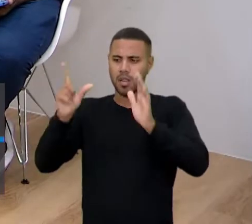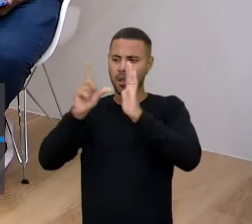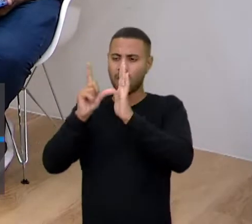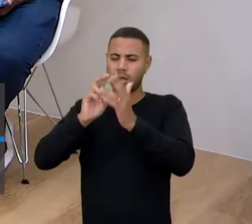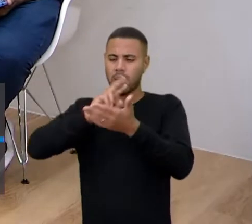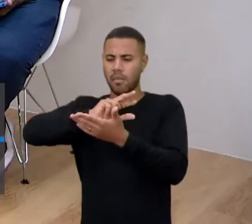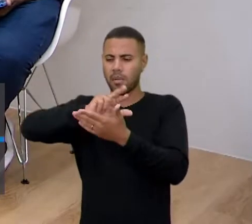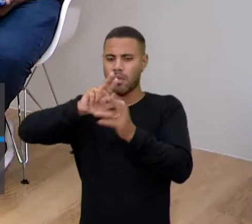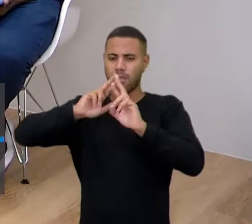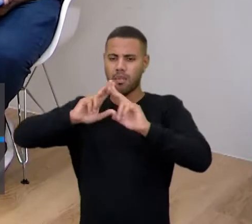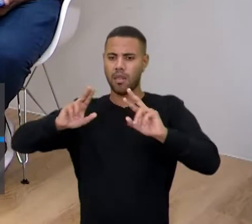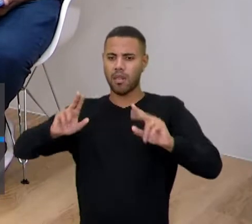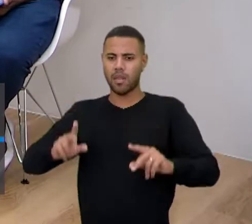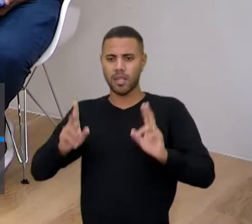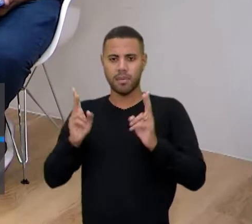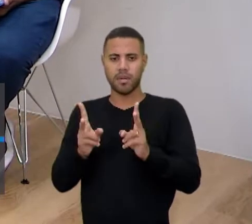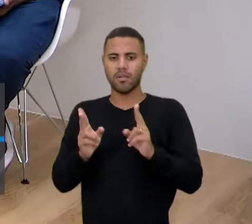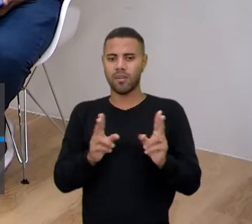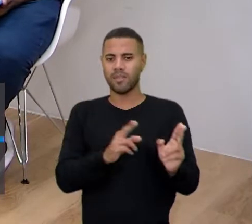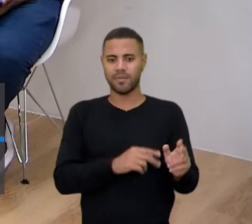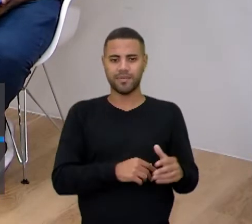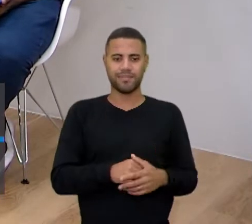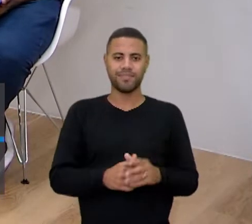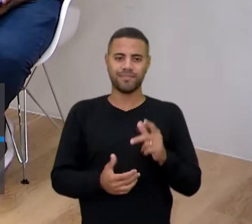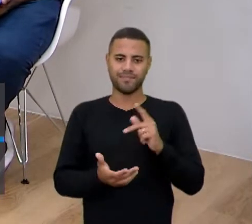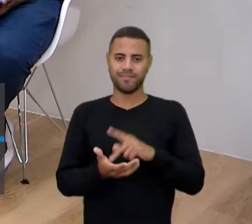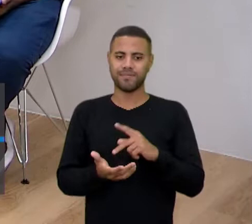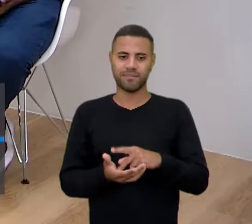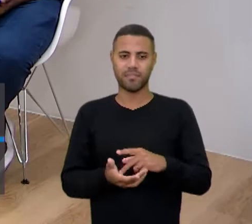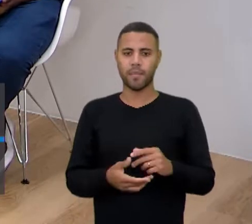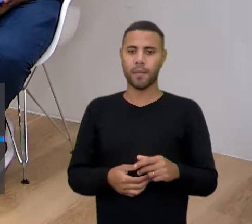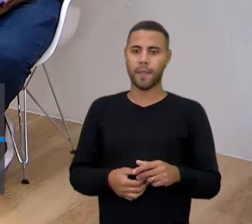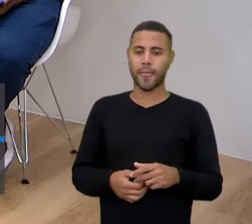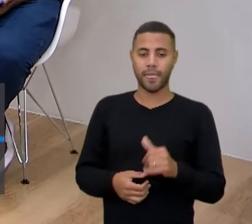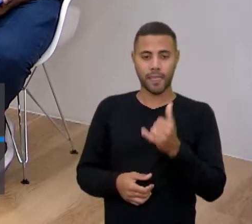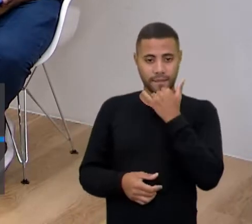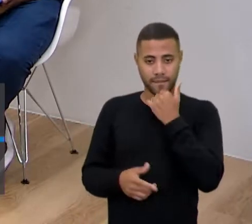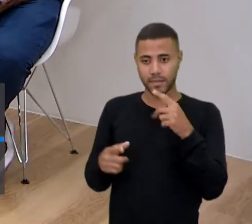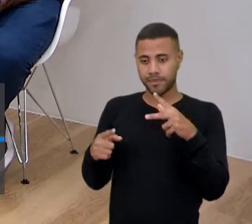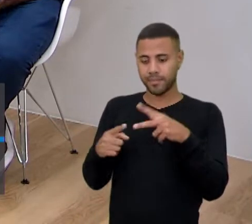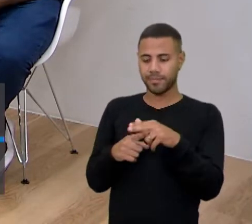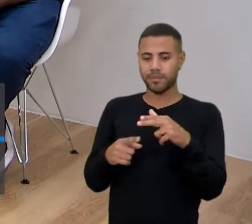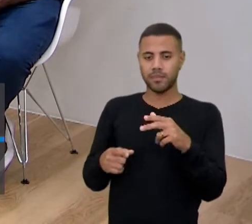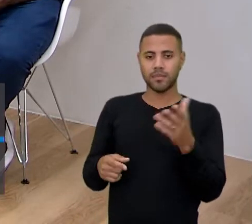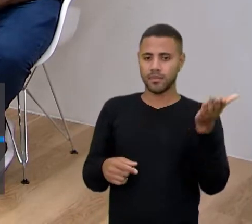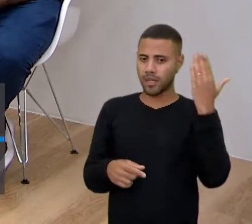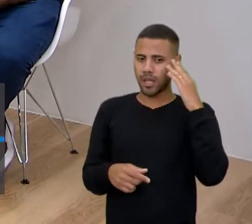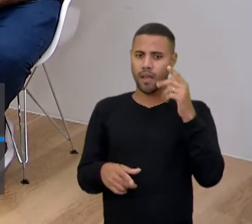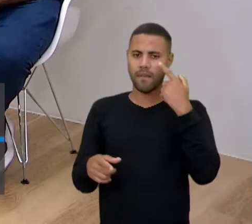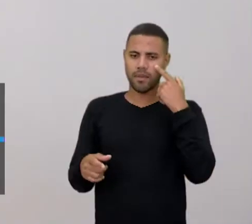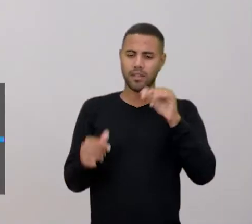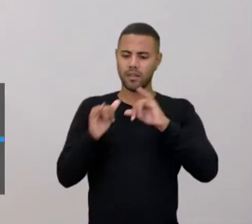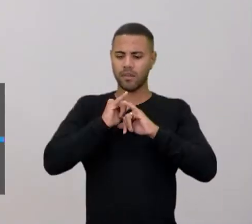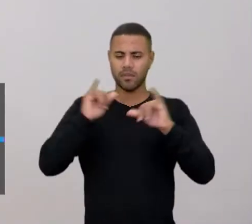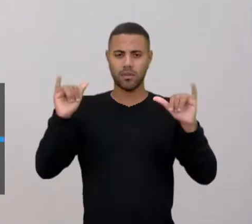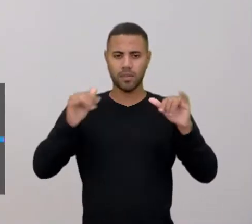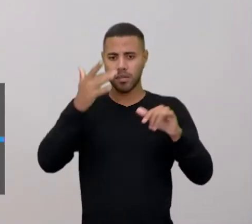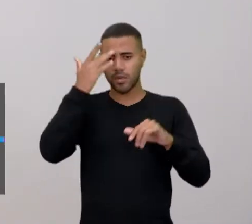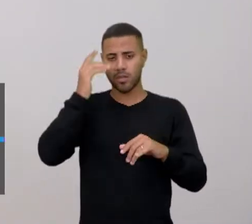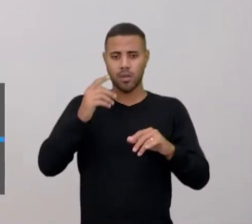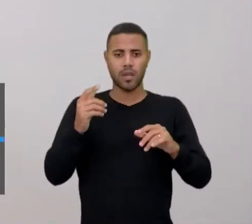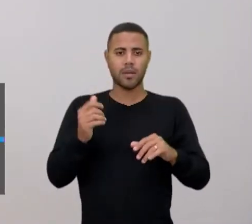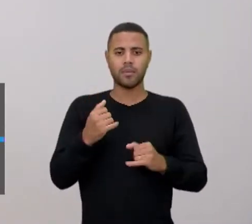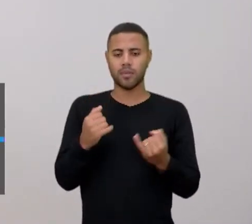né? Em todas as redes sociais, tudo que você entra. Eu vi aparece. Desculpa te interrompendo, eu vi uma reportagem de alguém muito importante